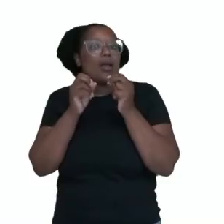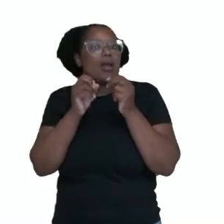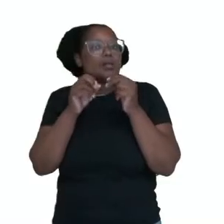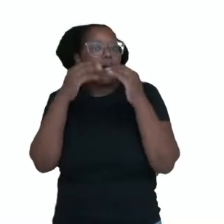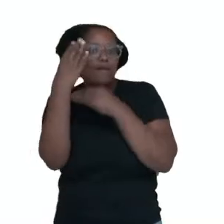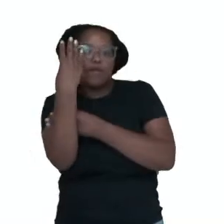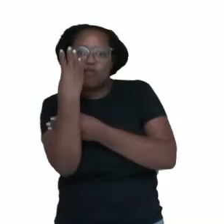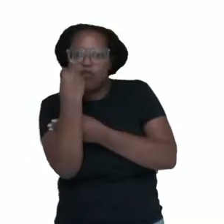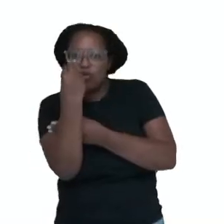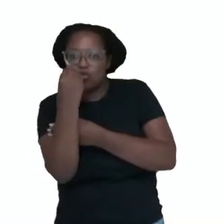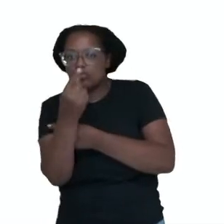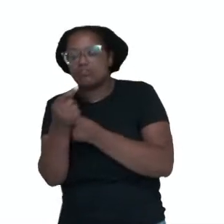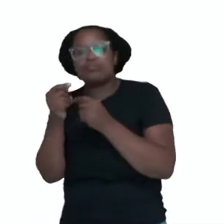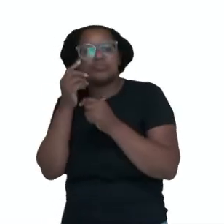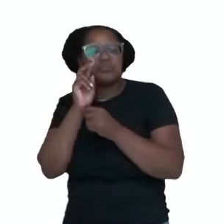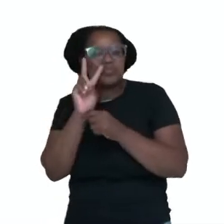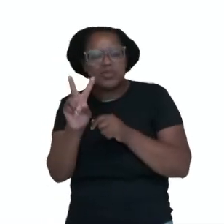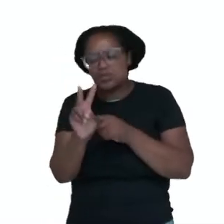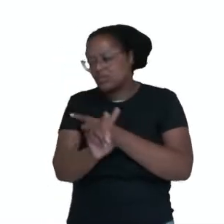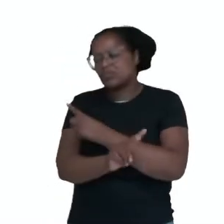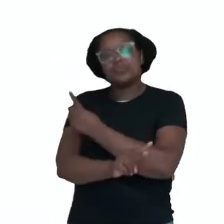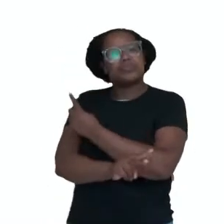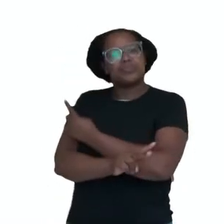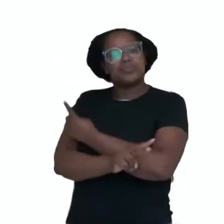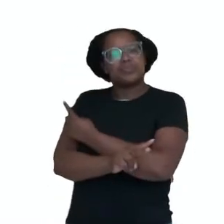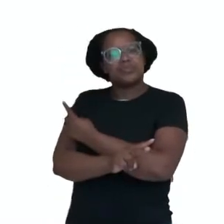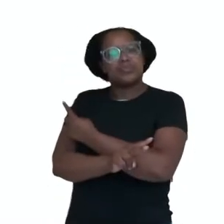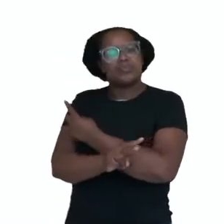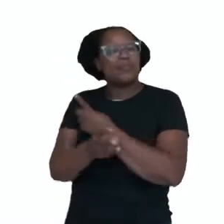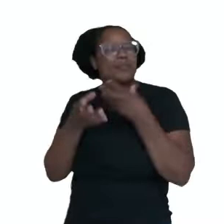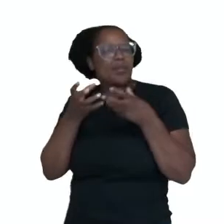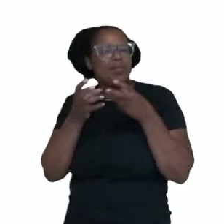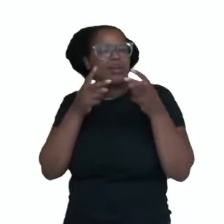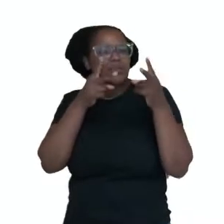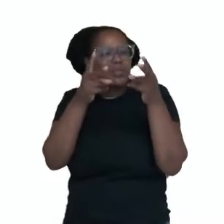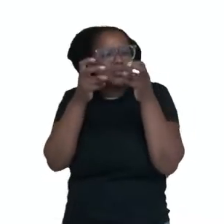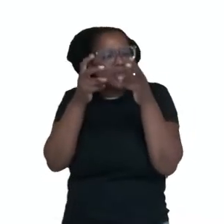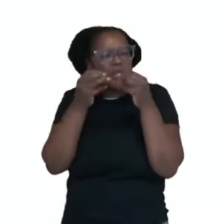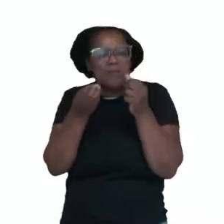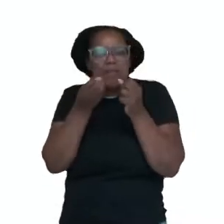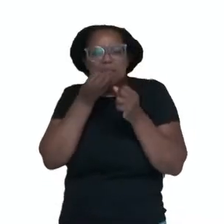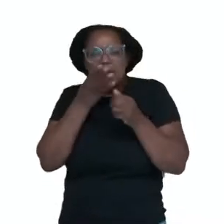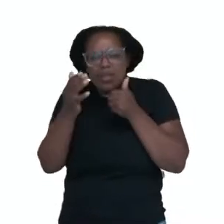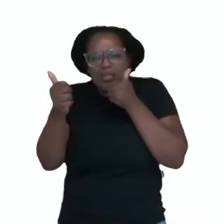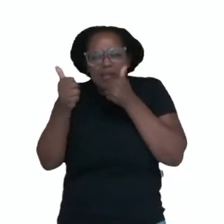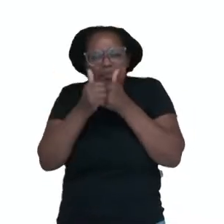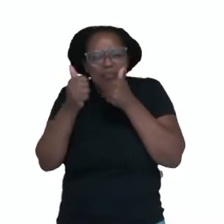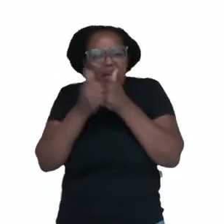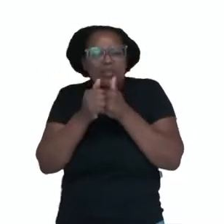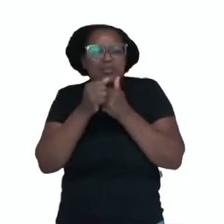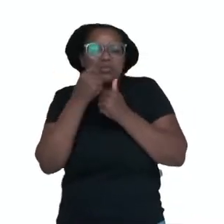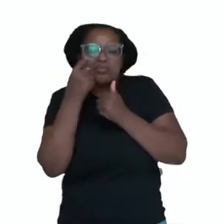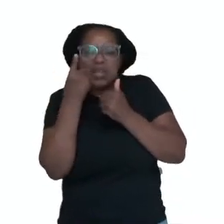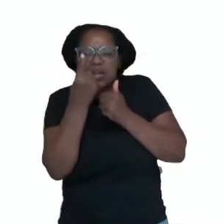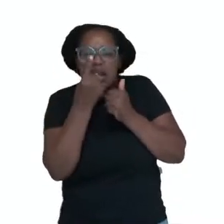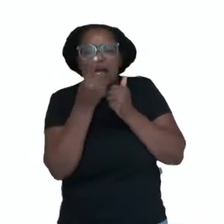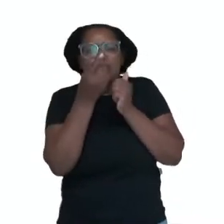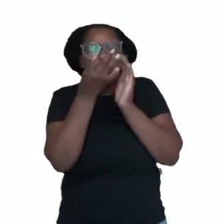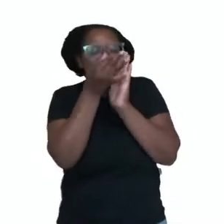legal, olha que colorida. Eu quero que você observe bem de perto cada detalhe